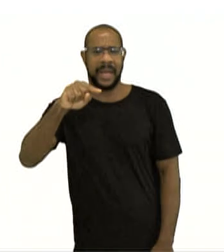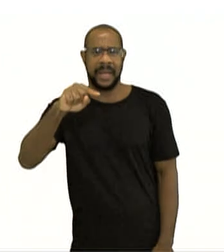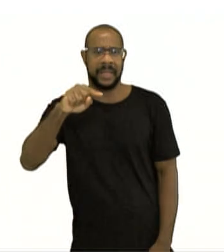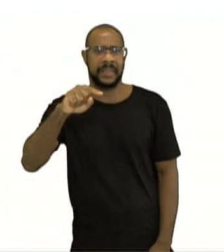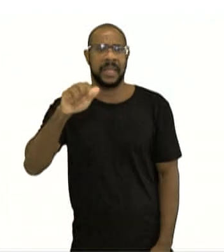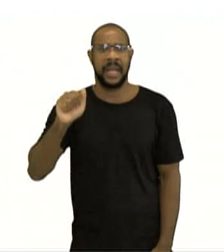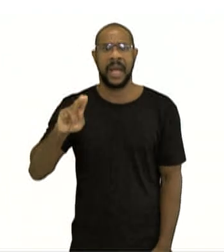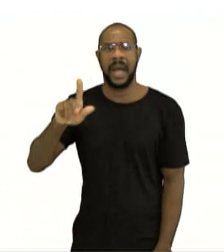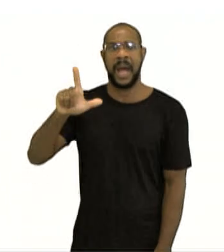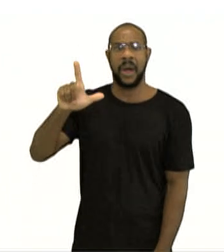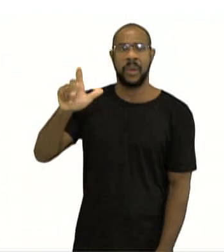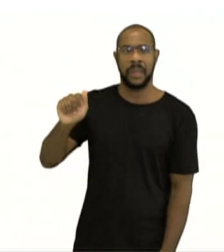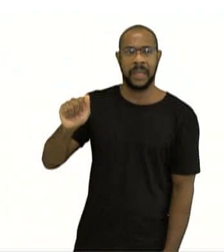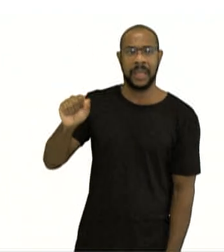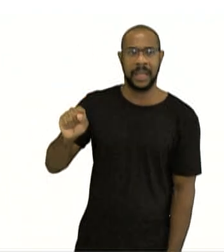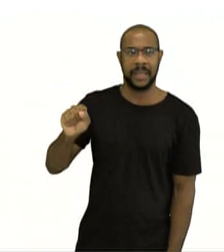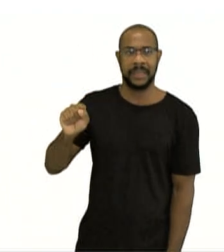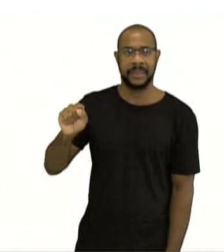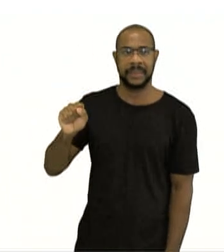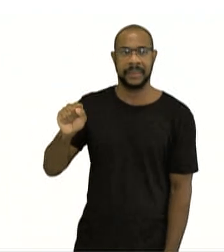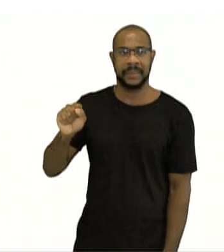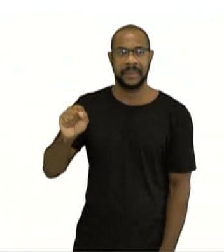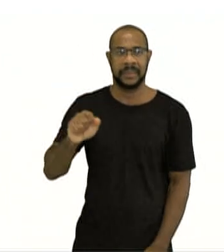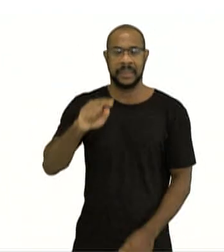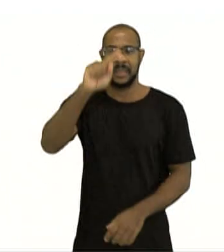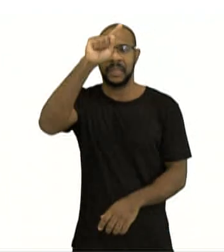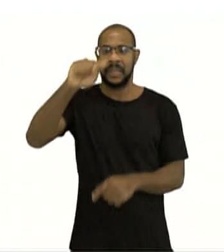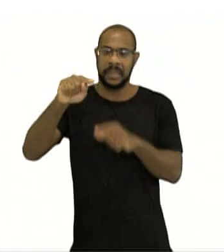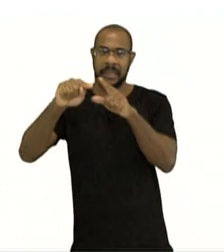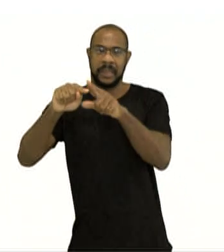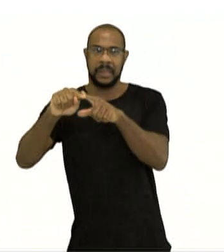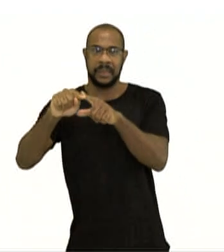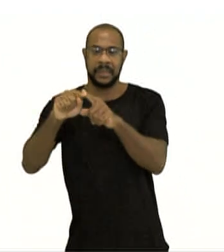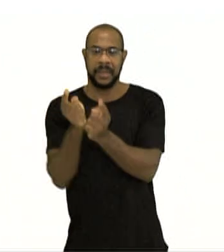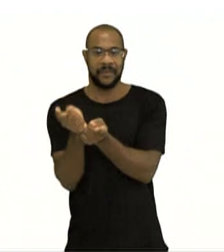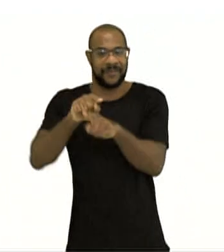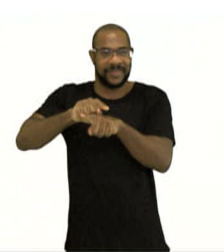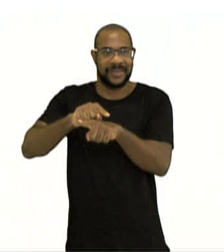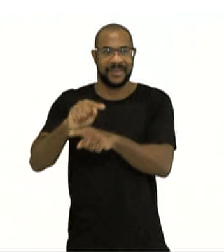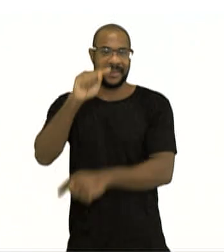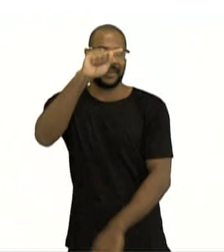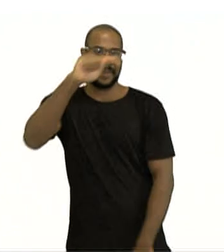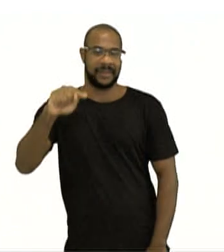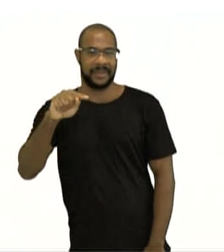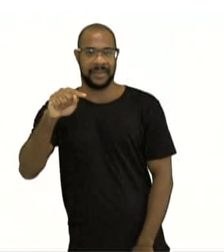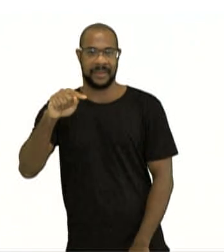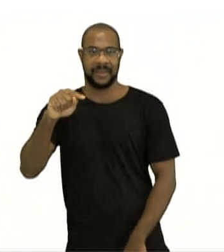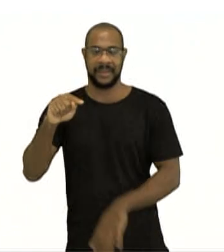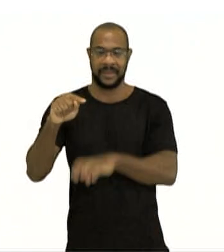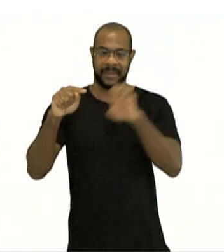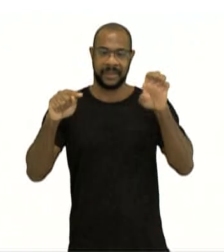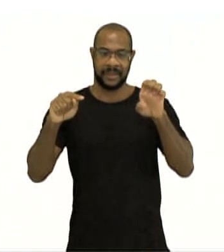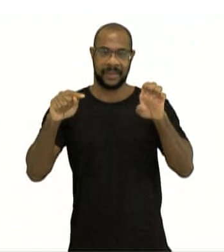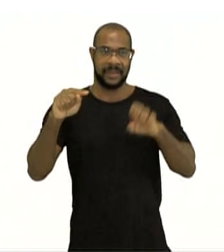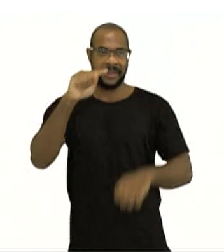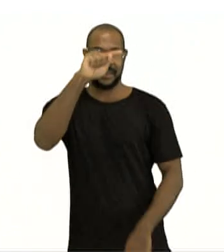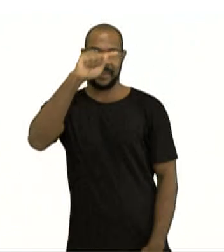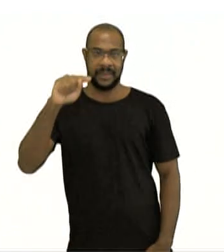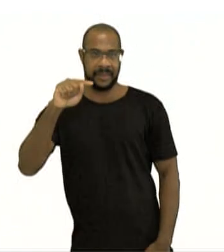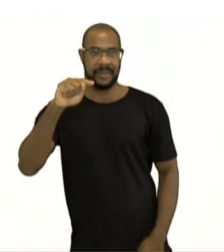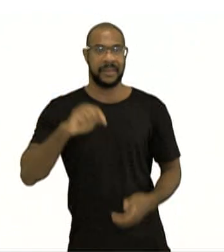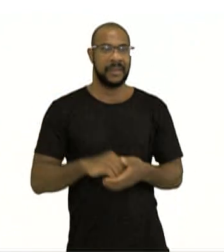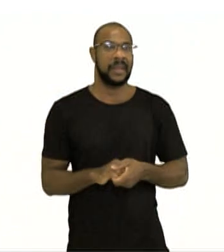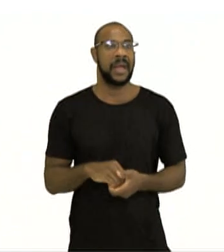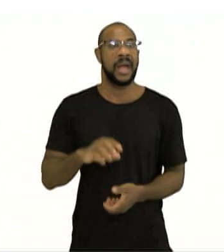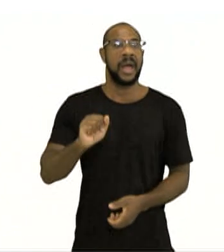Este acento aqui, ó, do as, ele está virado para a esquerda. E o acento de